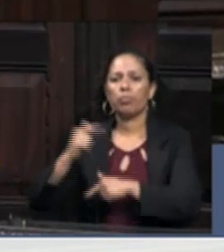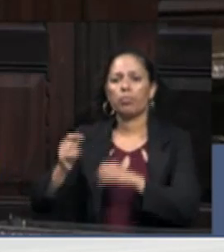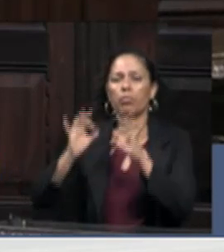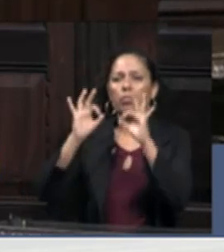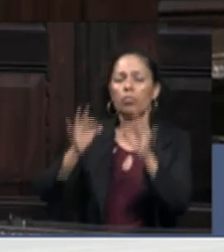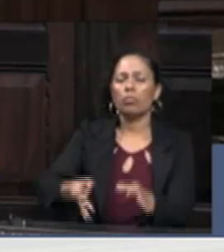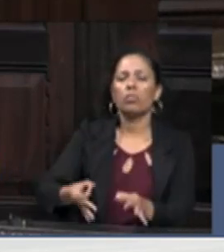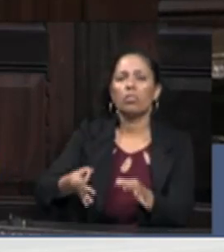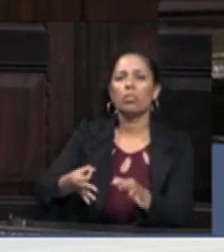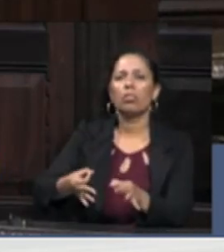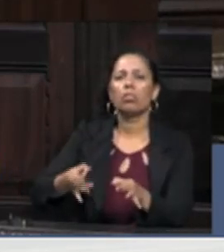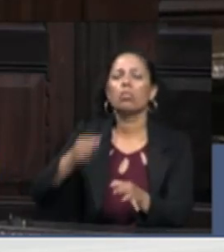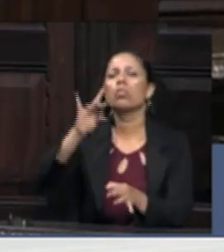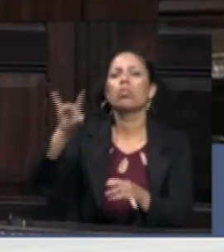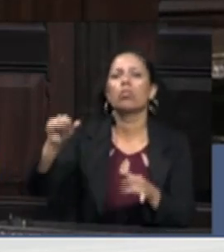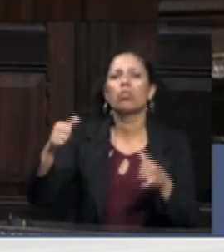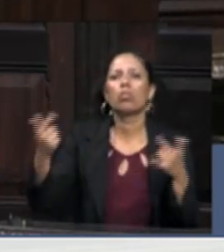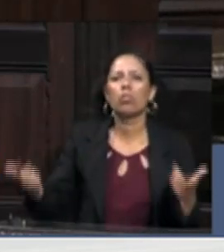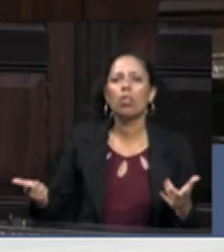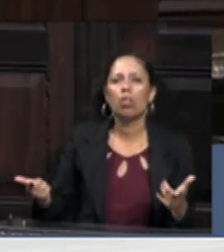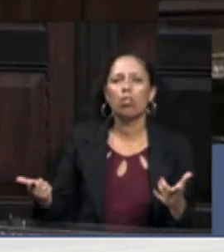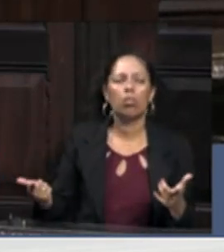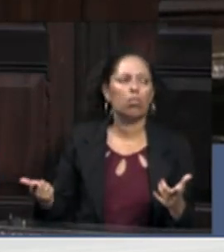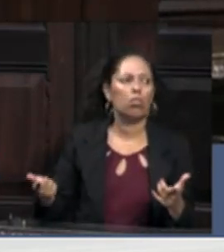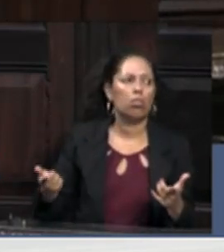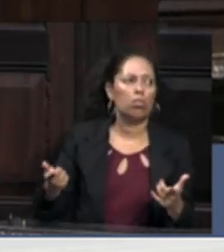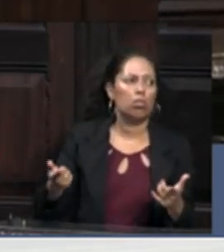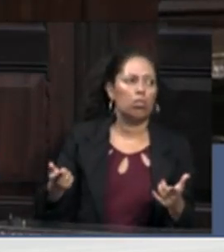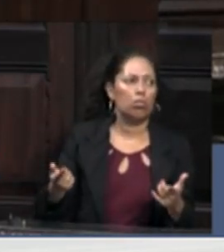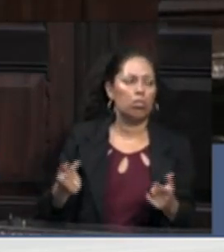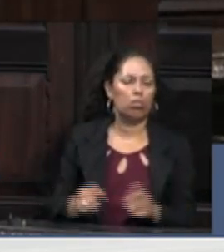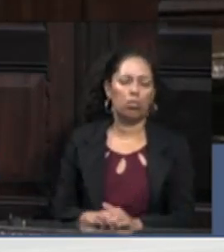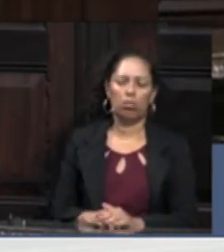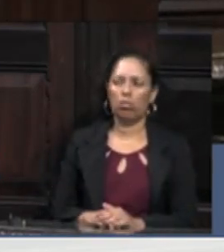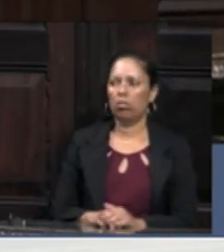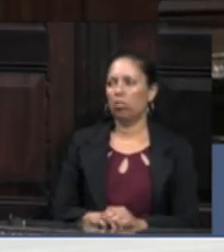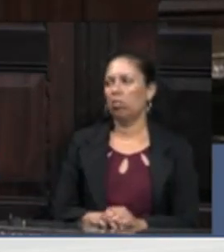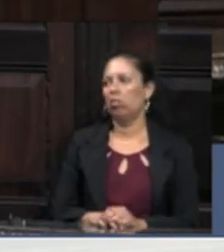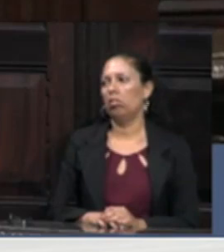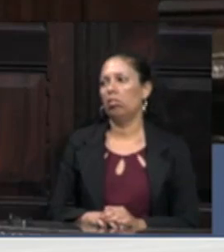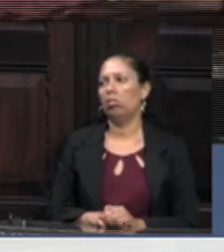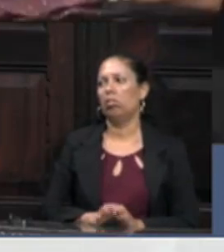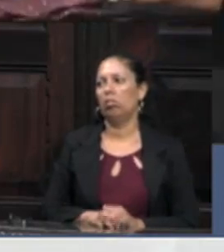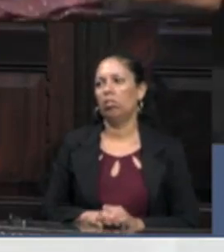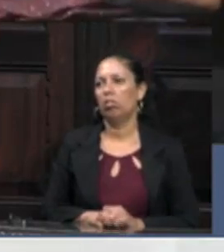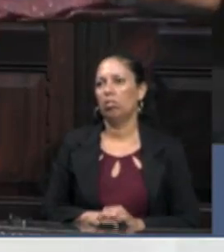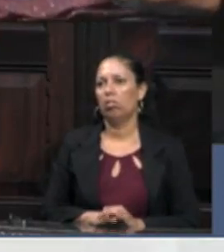do PPA, esse projeto não aparece. E é isso que eu queria destacar aqui.